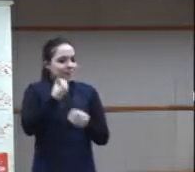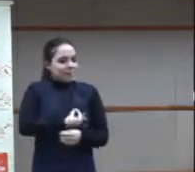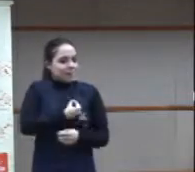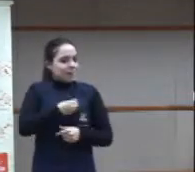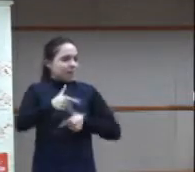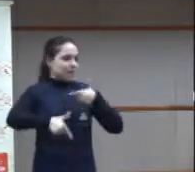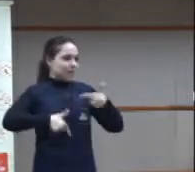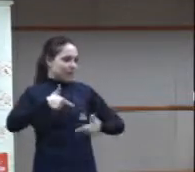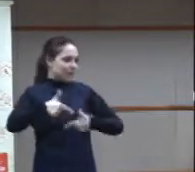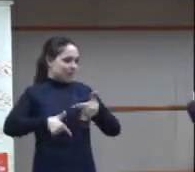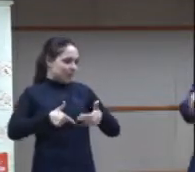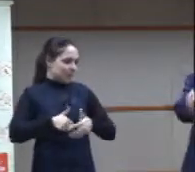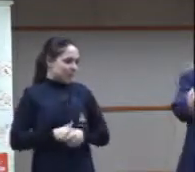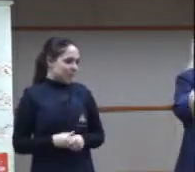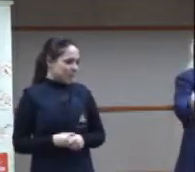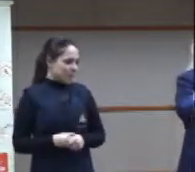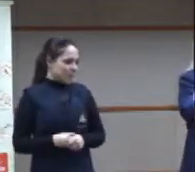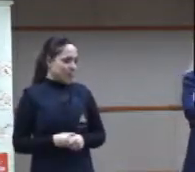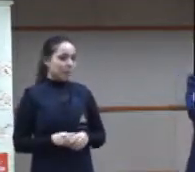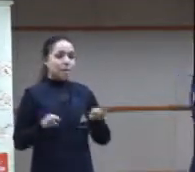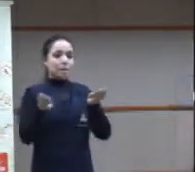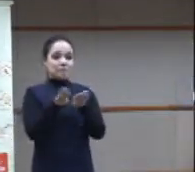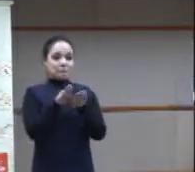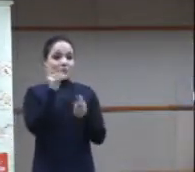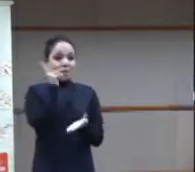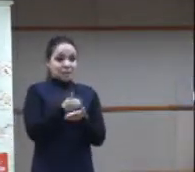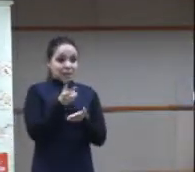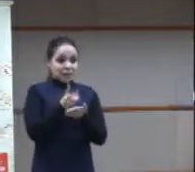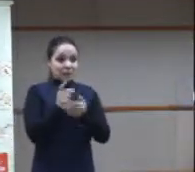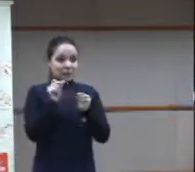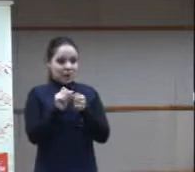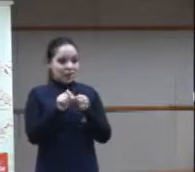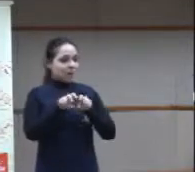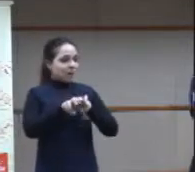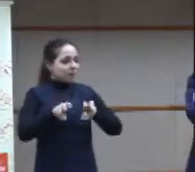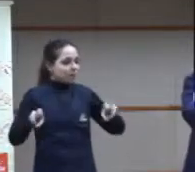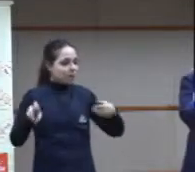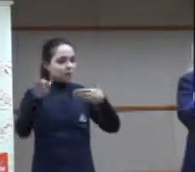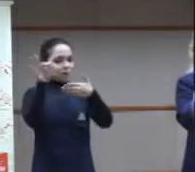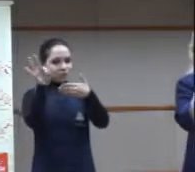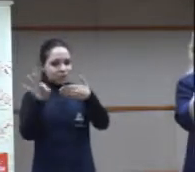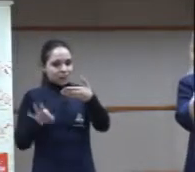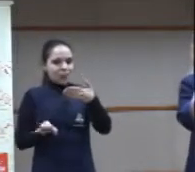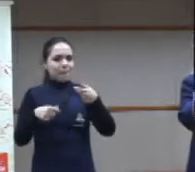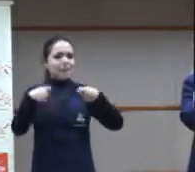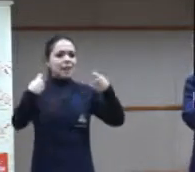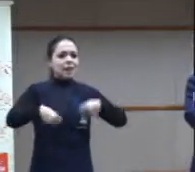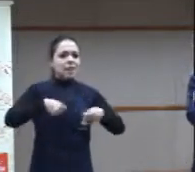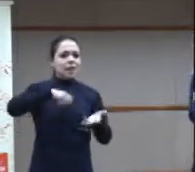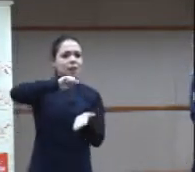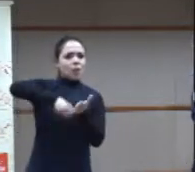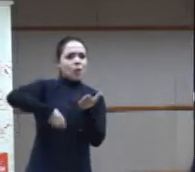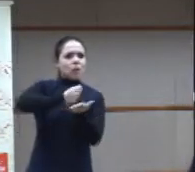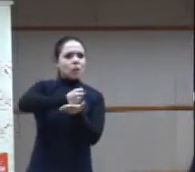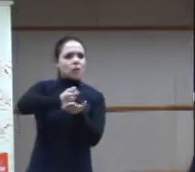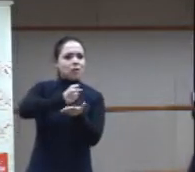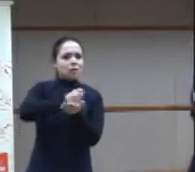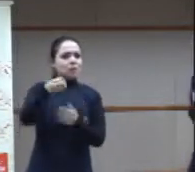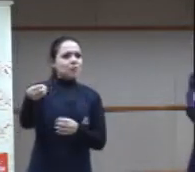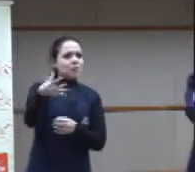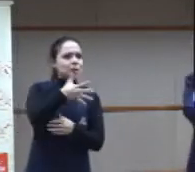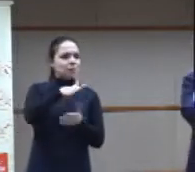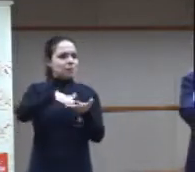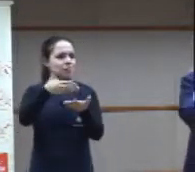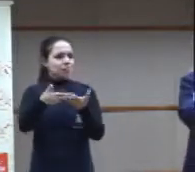trabalho. Fazemos uma avaliação do intérprete de Libras. Cada vez que precisamos contratar um novo